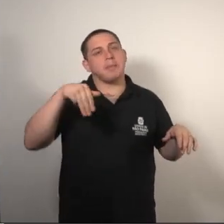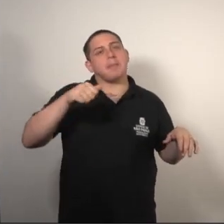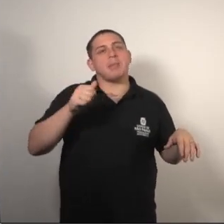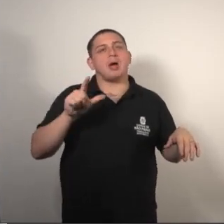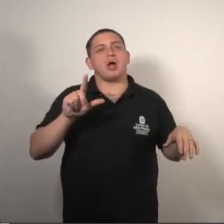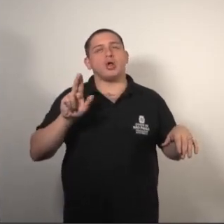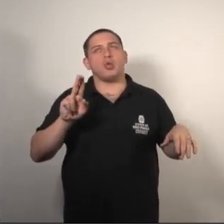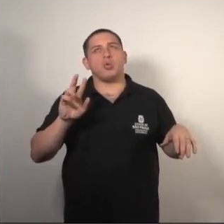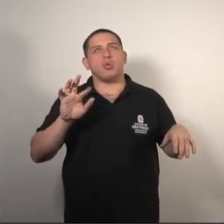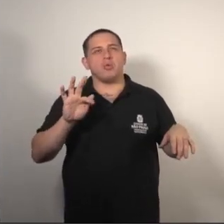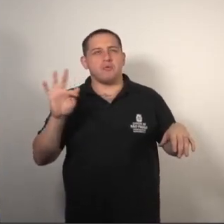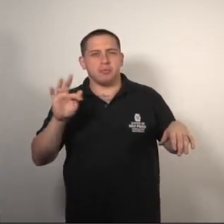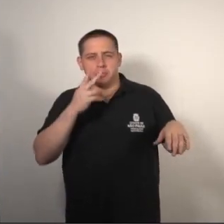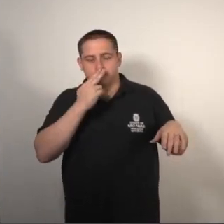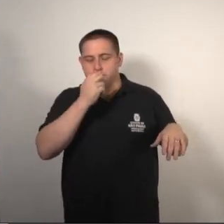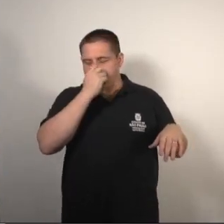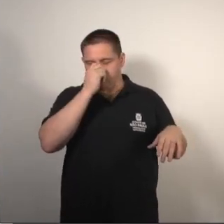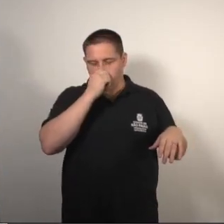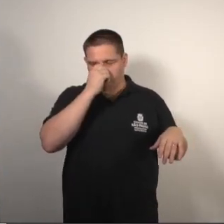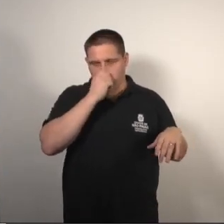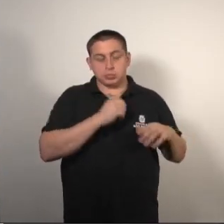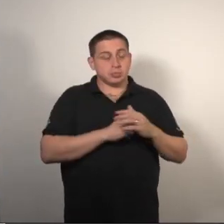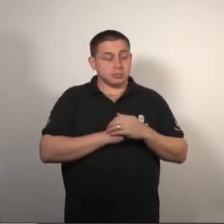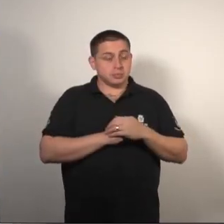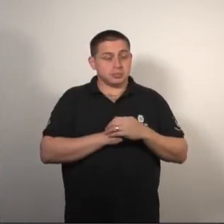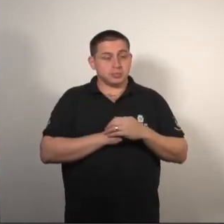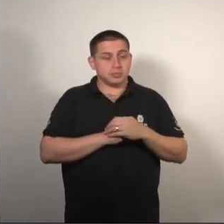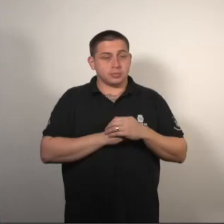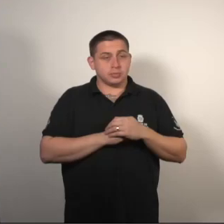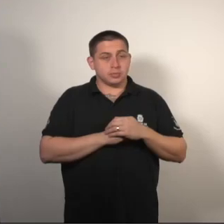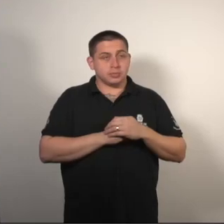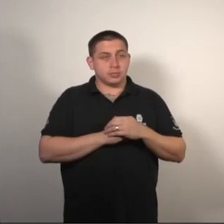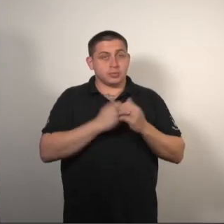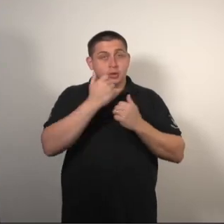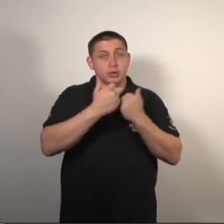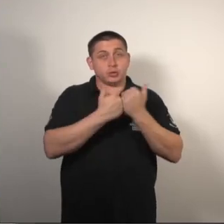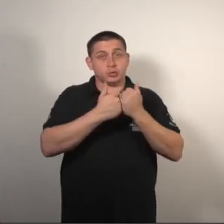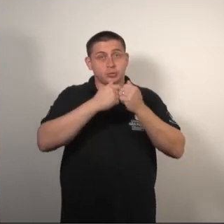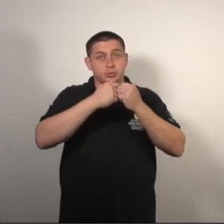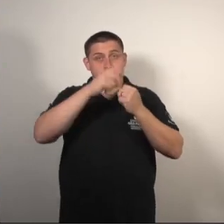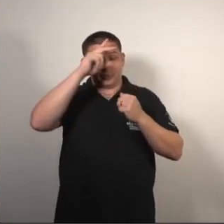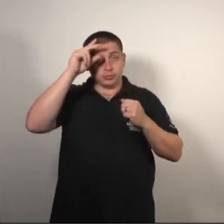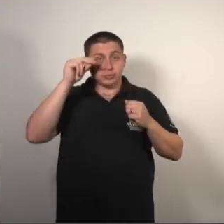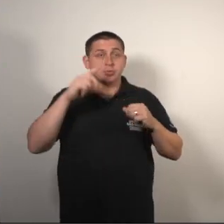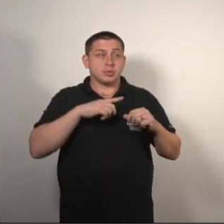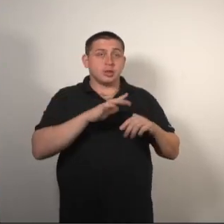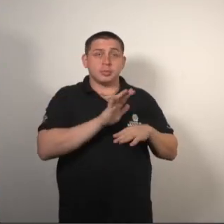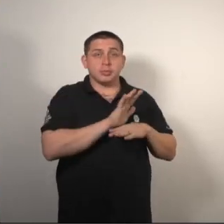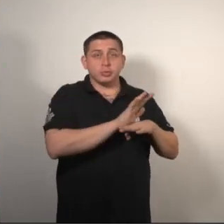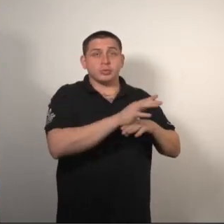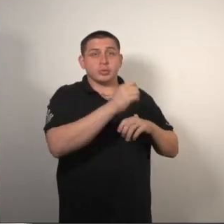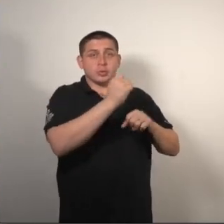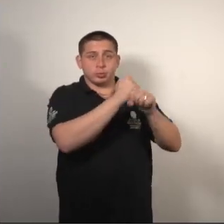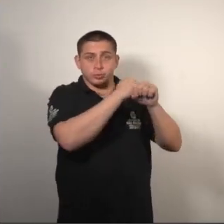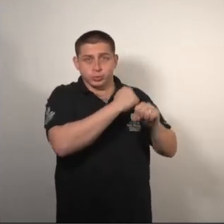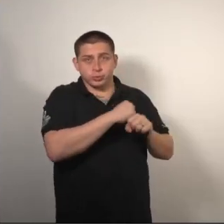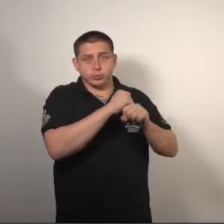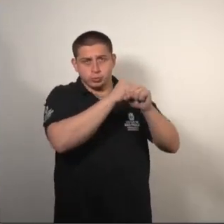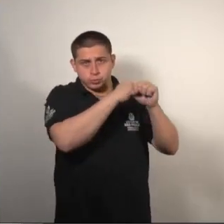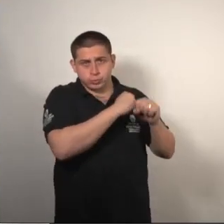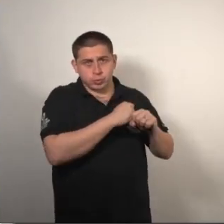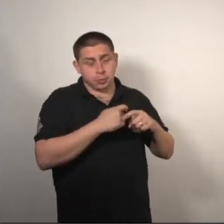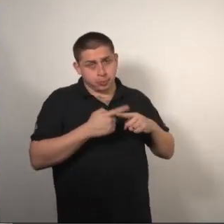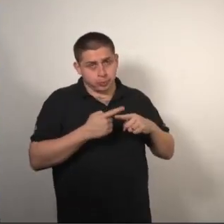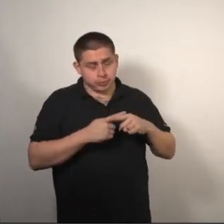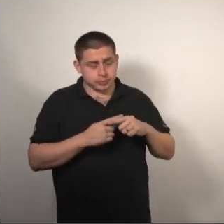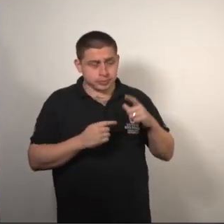subprefeitura. A Secretaria de Subprefeitura está fazendo um pouco dessas obras, porque a gente está com muita obra. Então, tem um pouco que está sendo por CIUB, um pouco que está sendo por